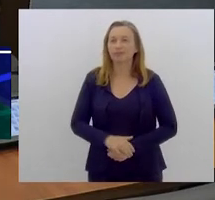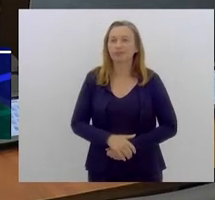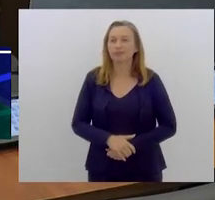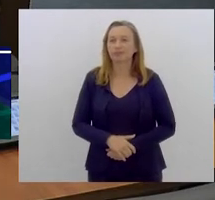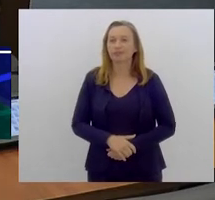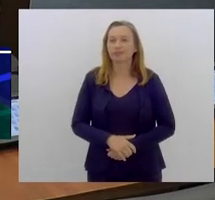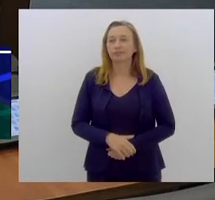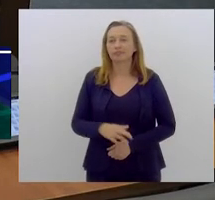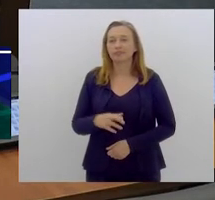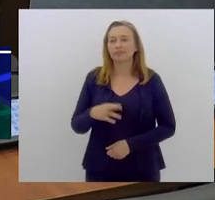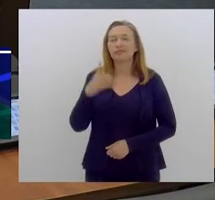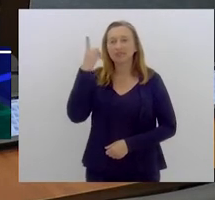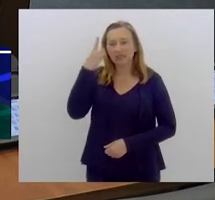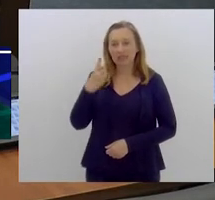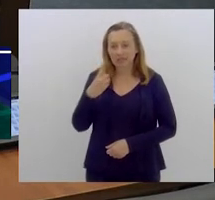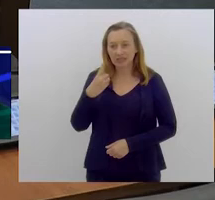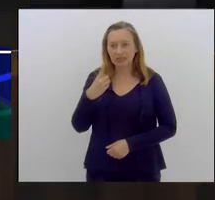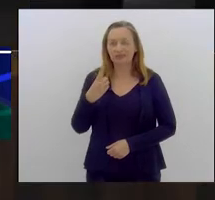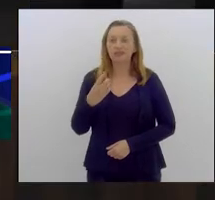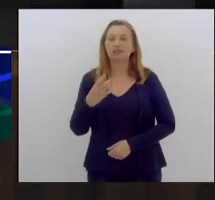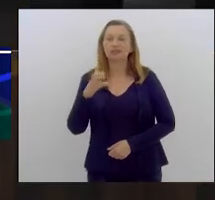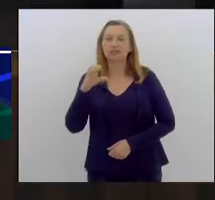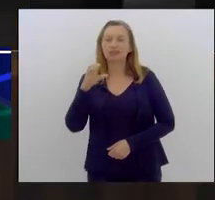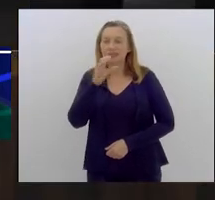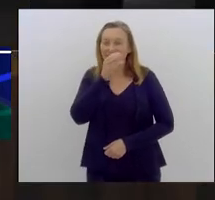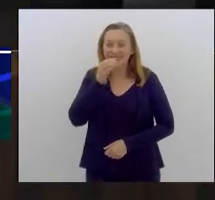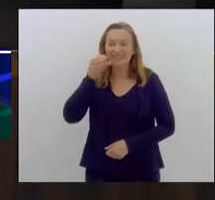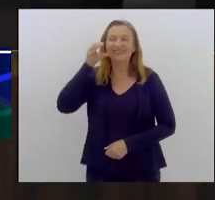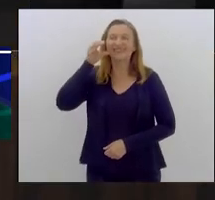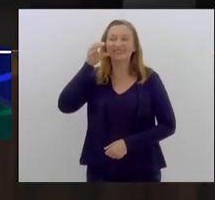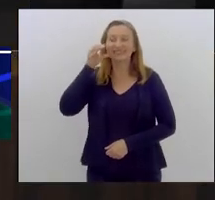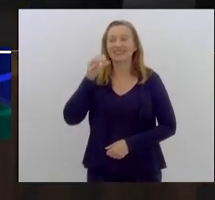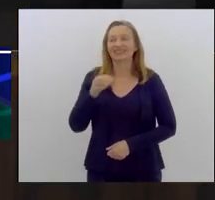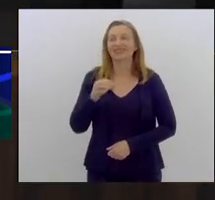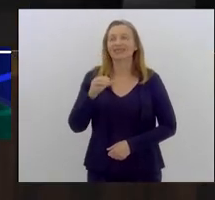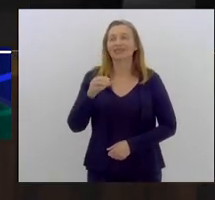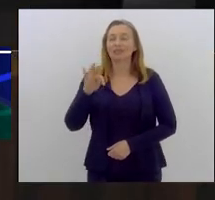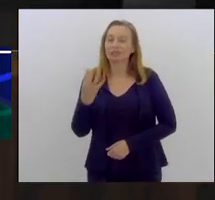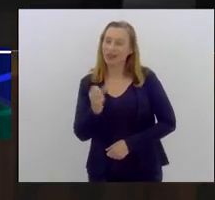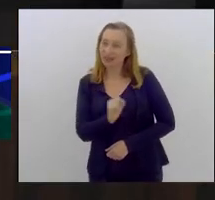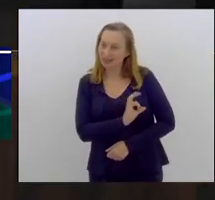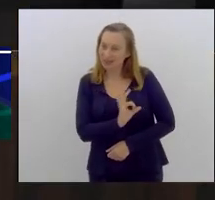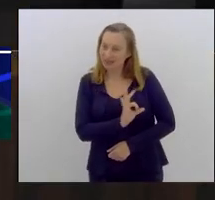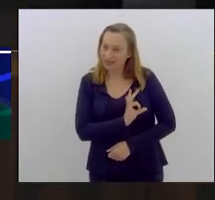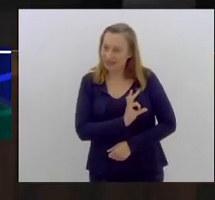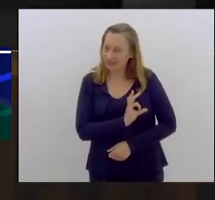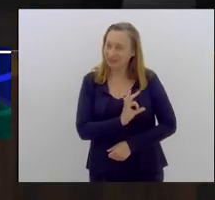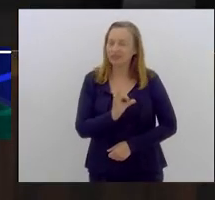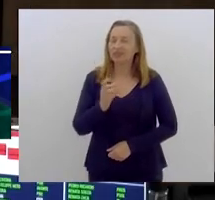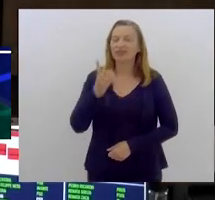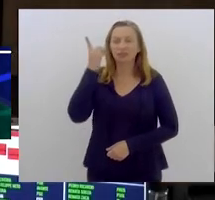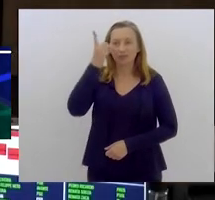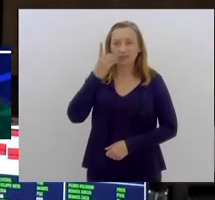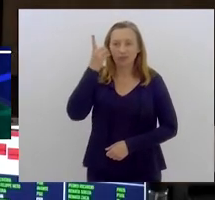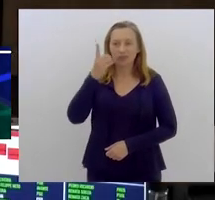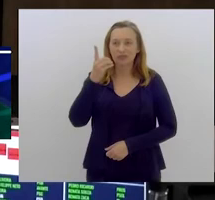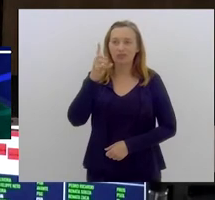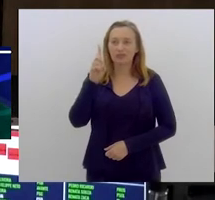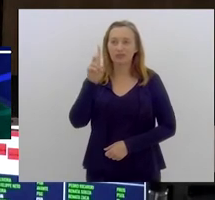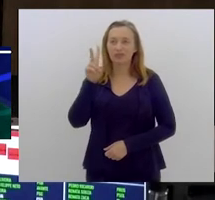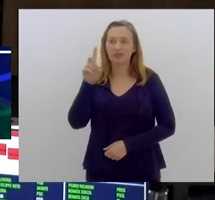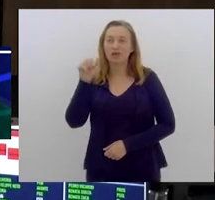não, Renata, não, Dani, Célia, deputada Marta, deputado Valdo Ceás, Alexandre